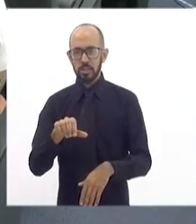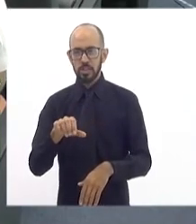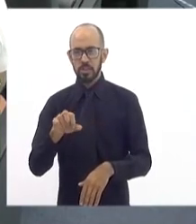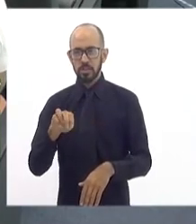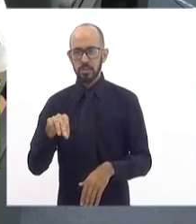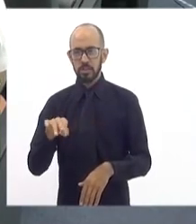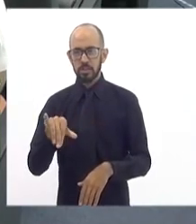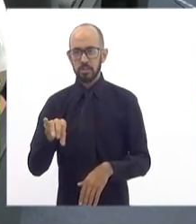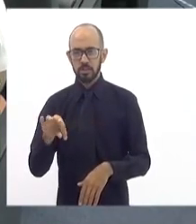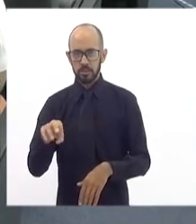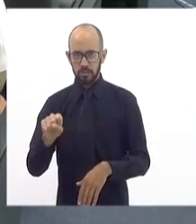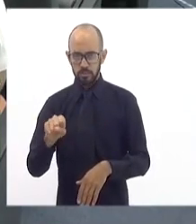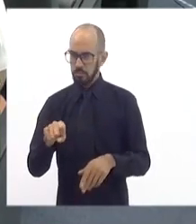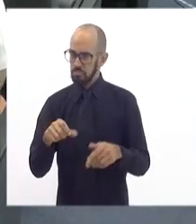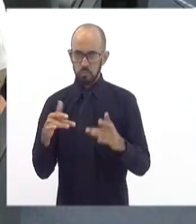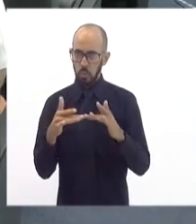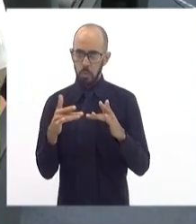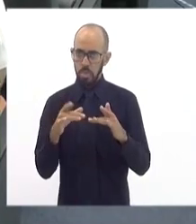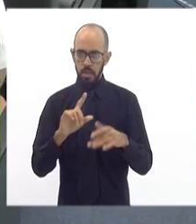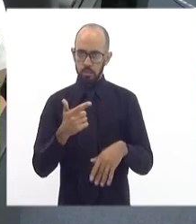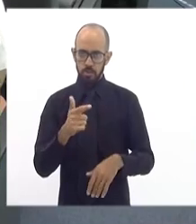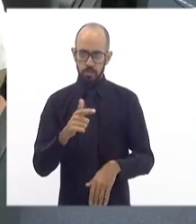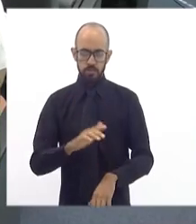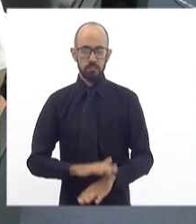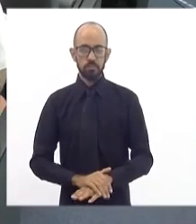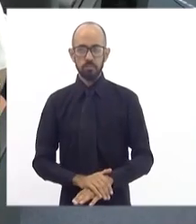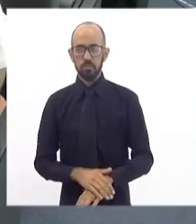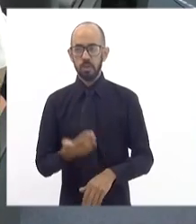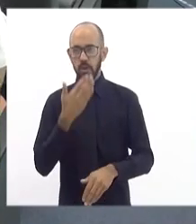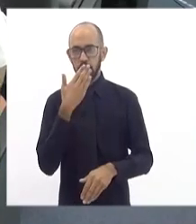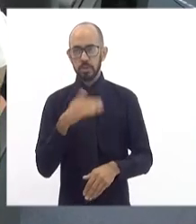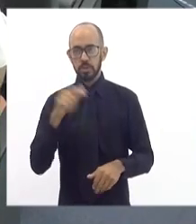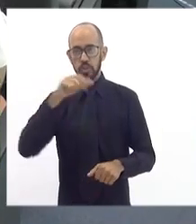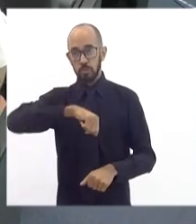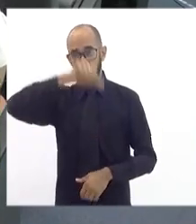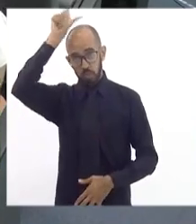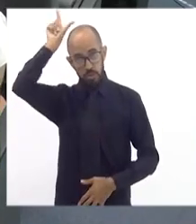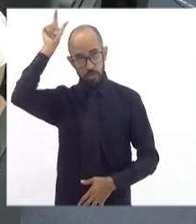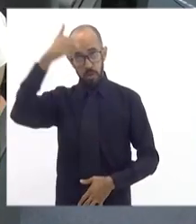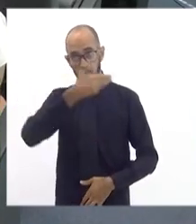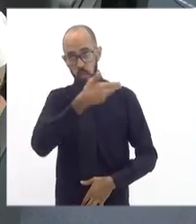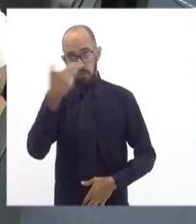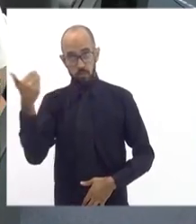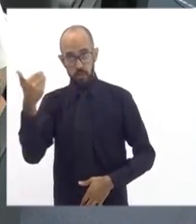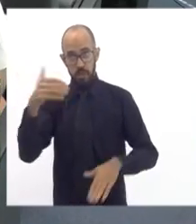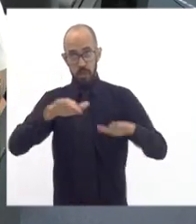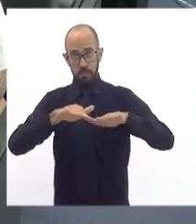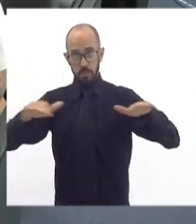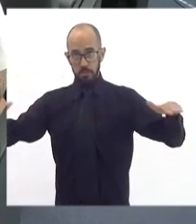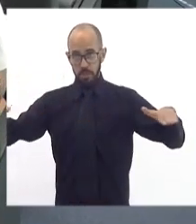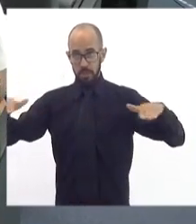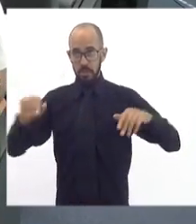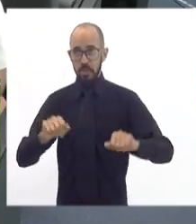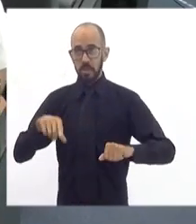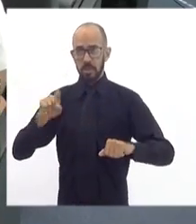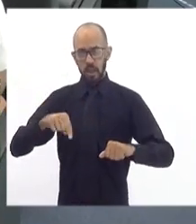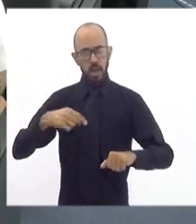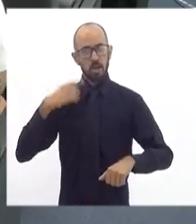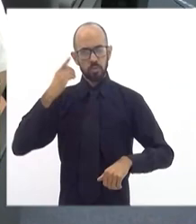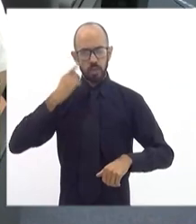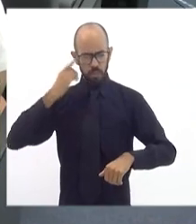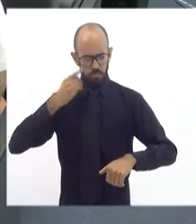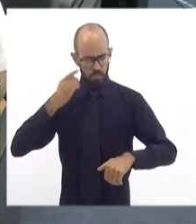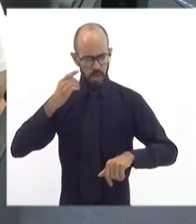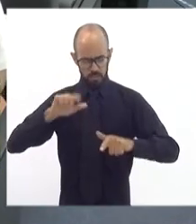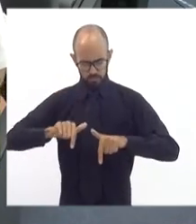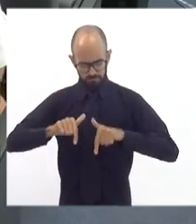seu dia ele com o Júnior você chamar para compor a mesa o Deputado Luiz Paulo Corrêa da Rocha e o deputado atuante nessa